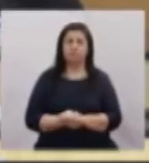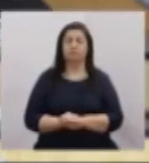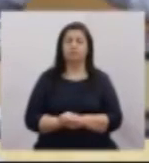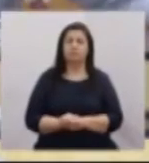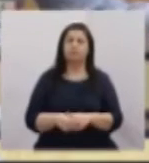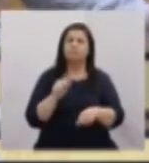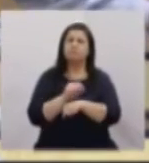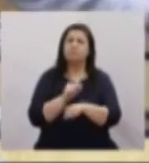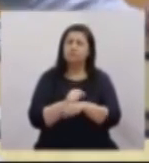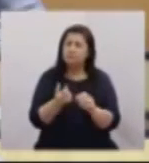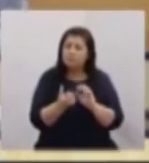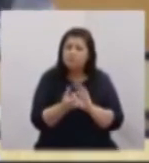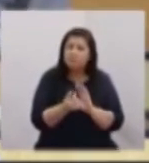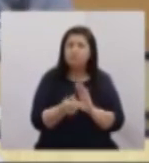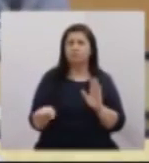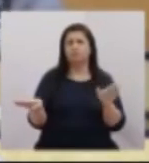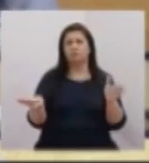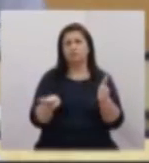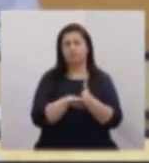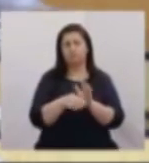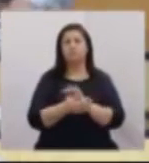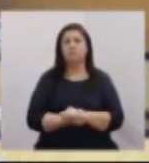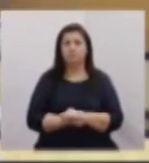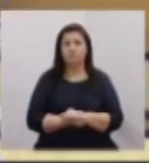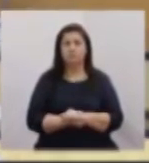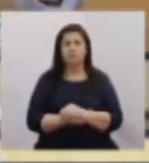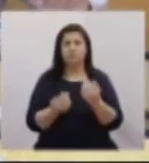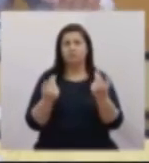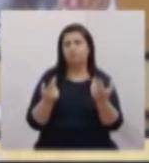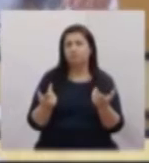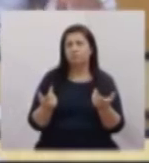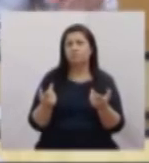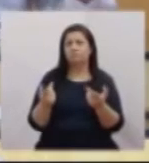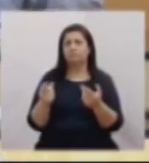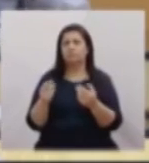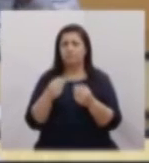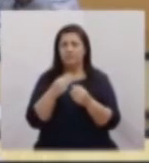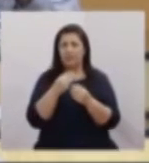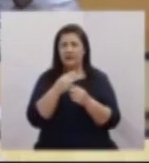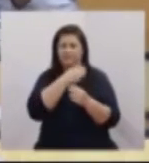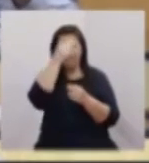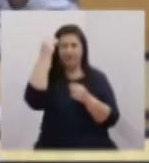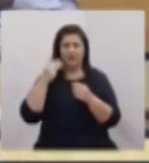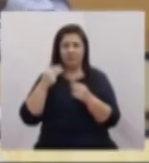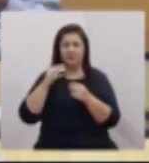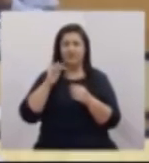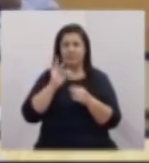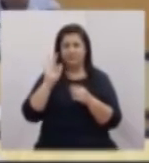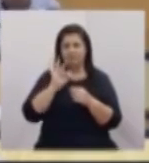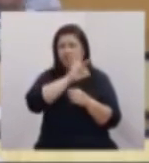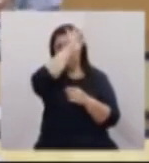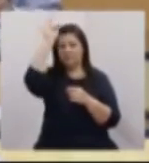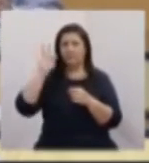aguardo dessas emendas chegarem, né, como essas irmãs, né, Carmelita aí, que é uma associação que tem feito